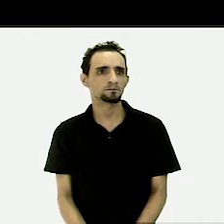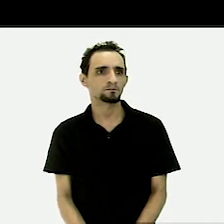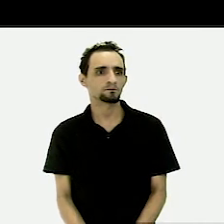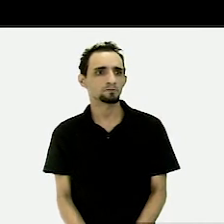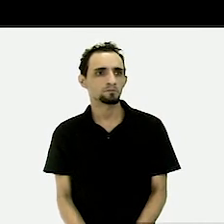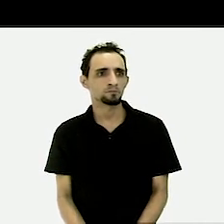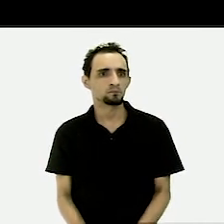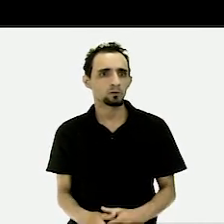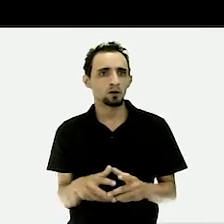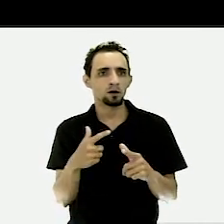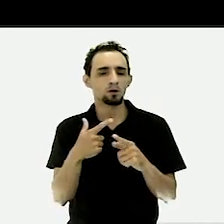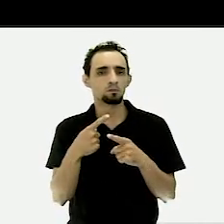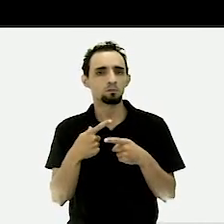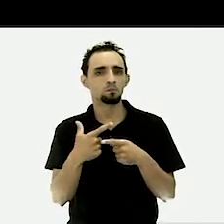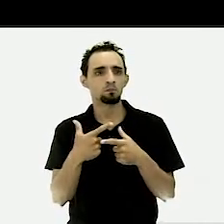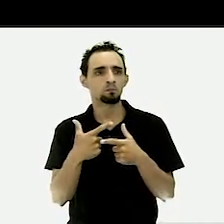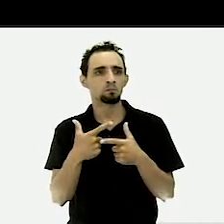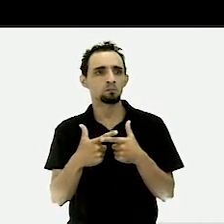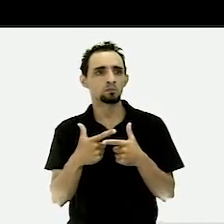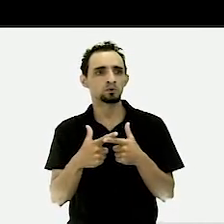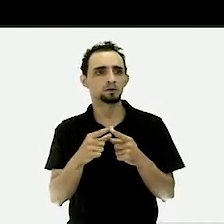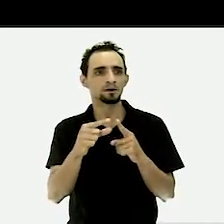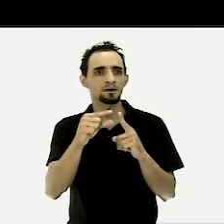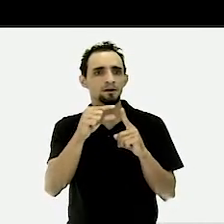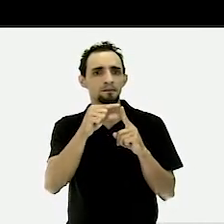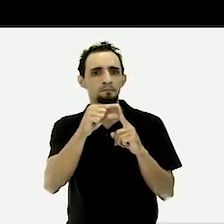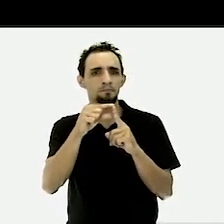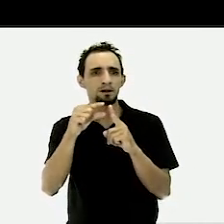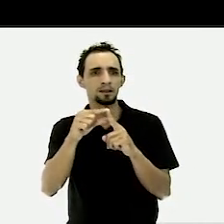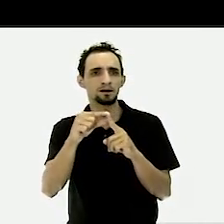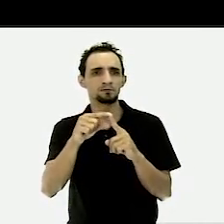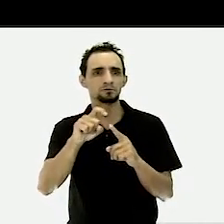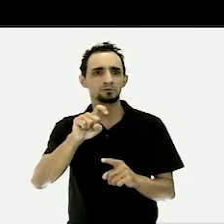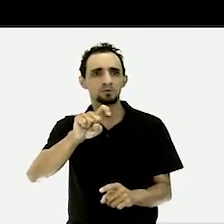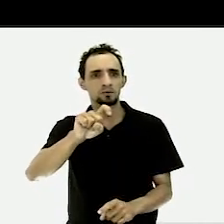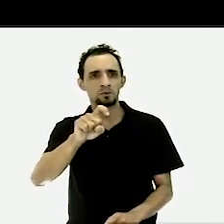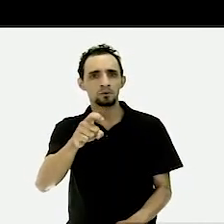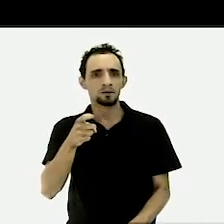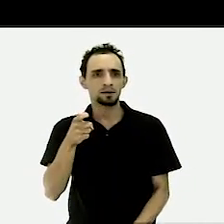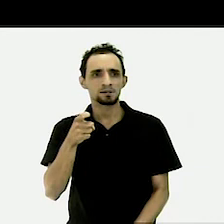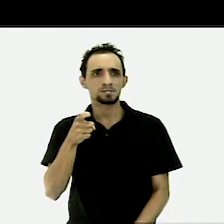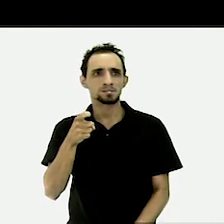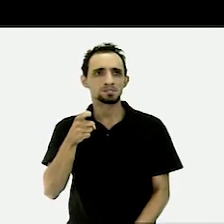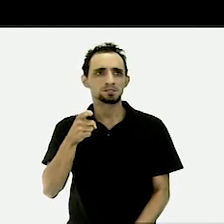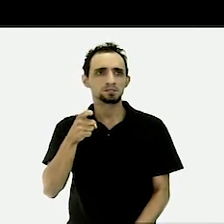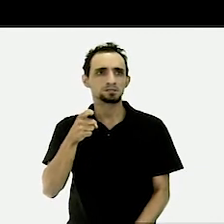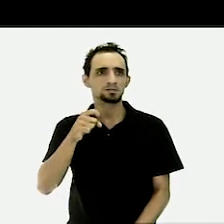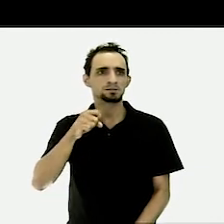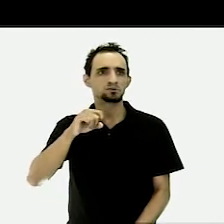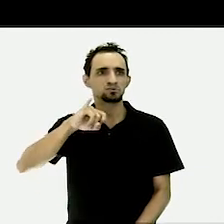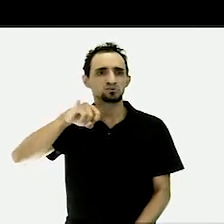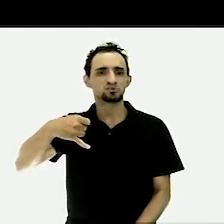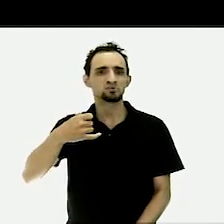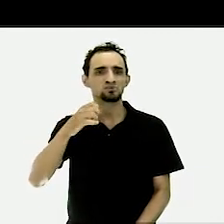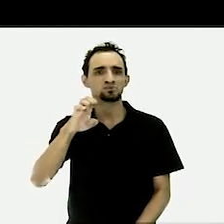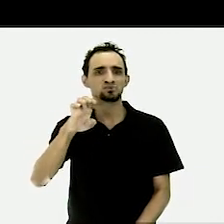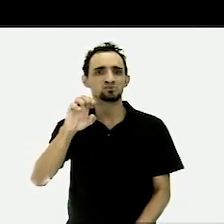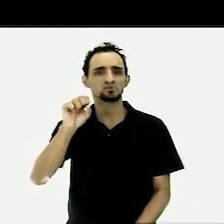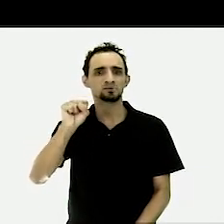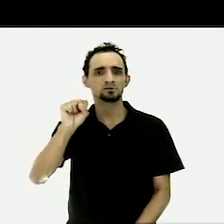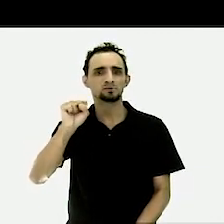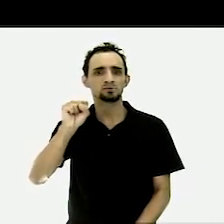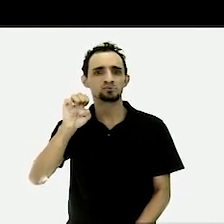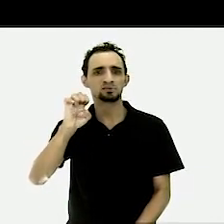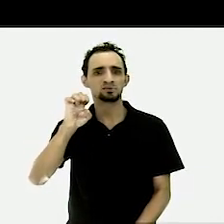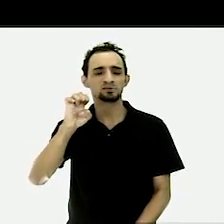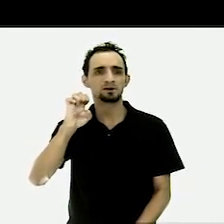apanham em casa, elas sofrem em casa e acham que a vida delas foi feita para sofrer. Elas acostumam a apanhar, elas acostumam...